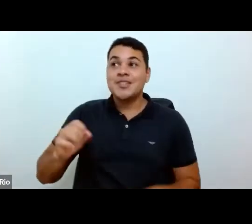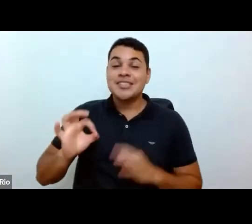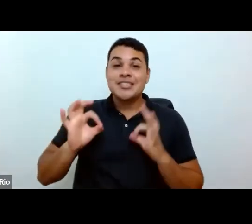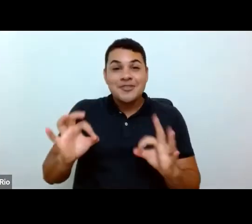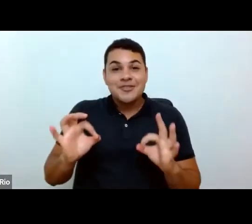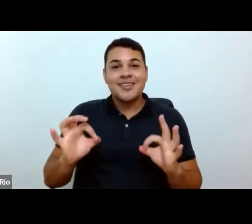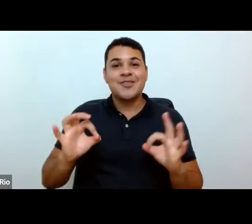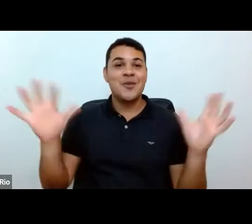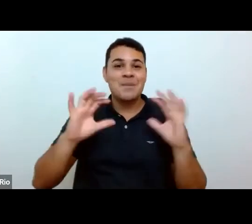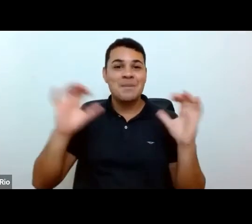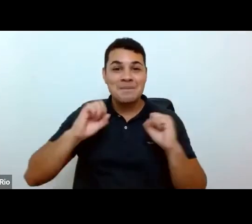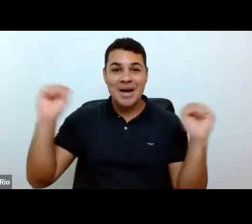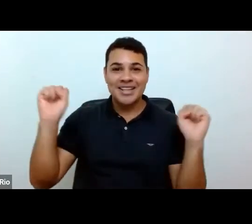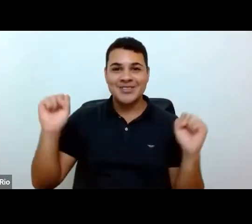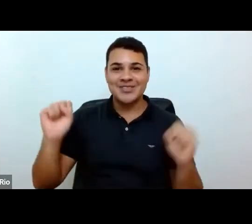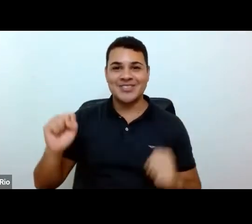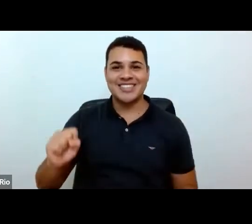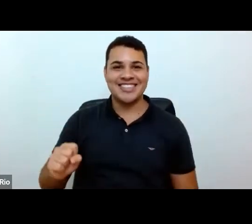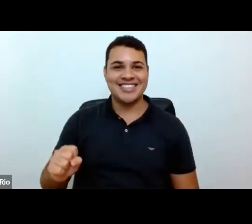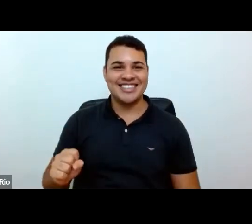ele vai fazer o babado.